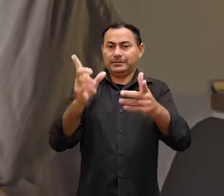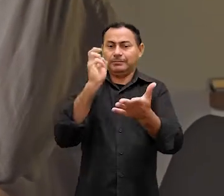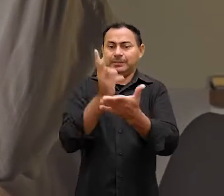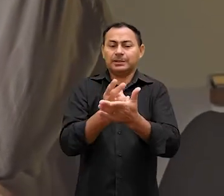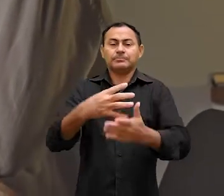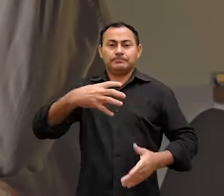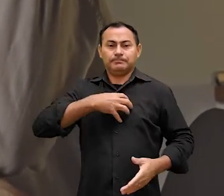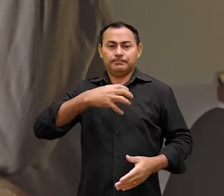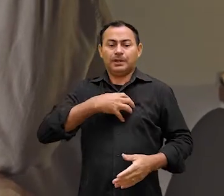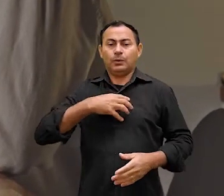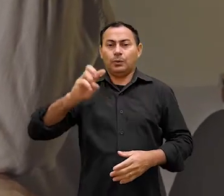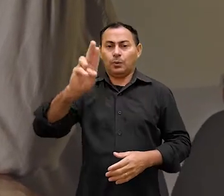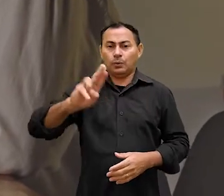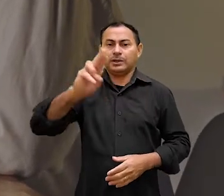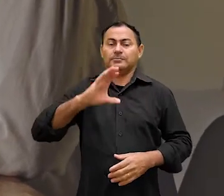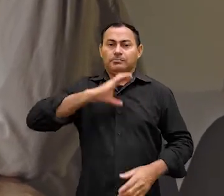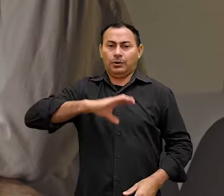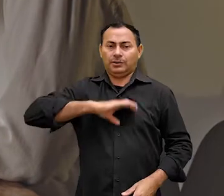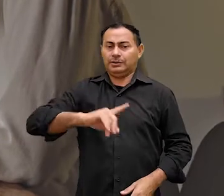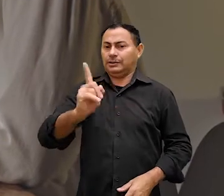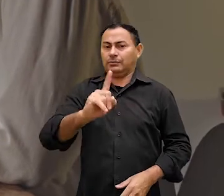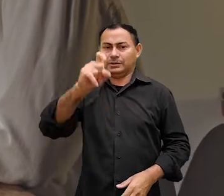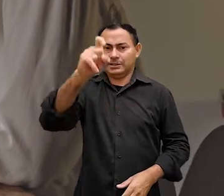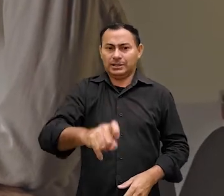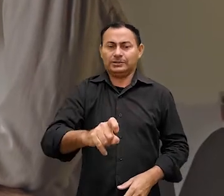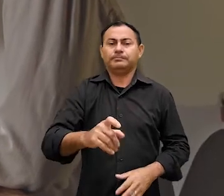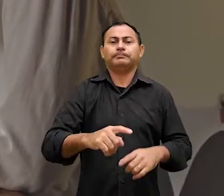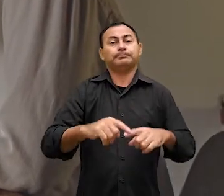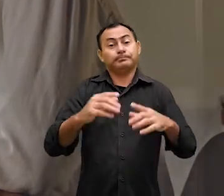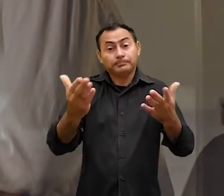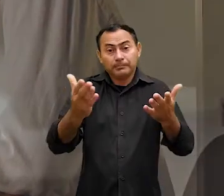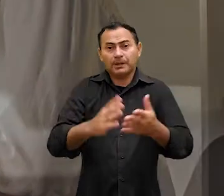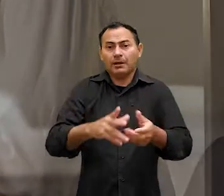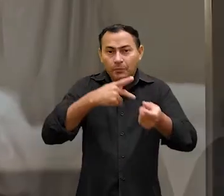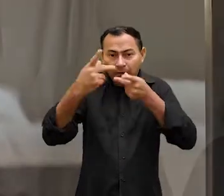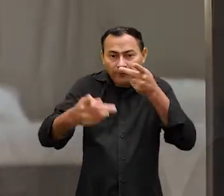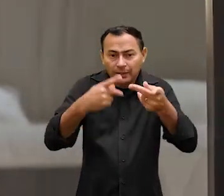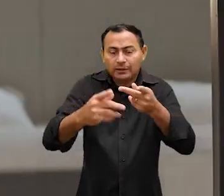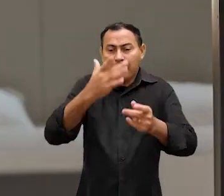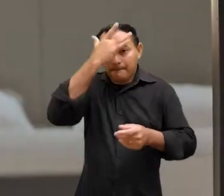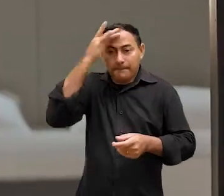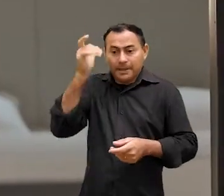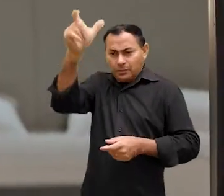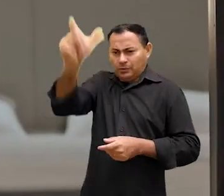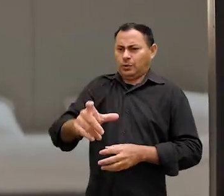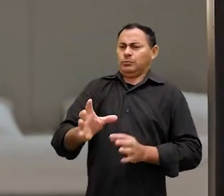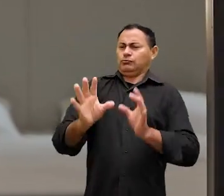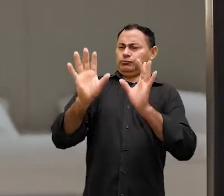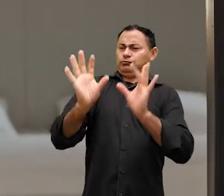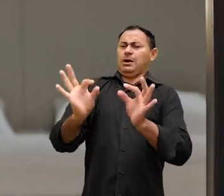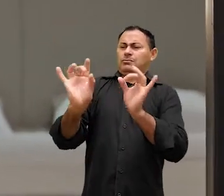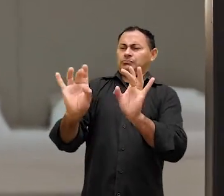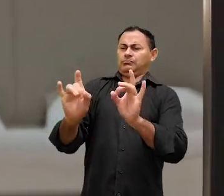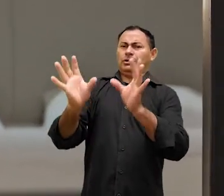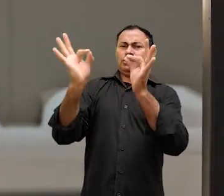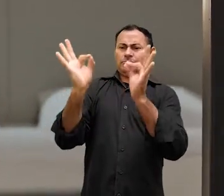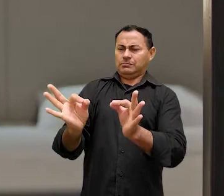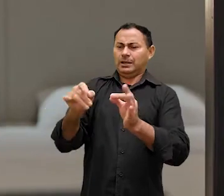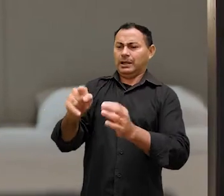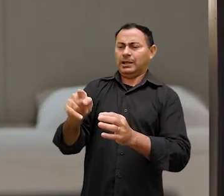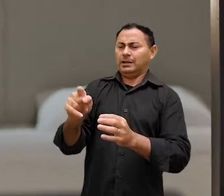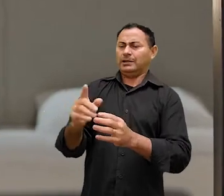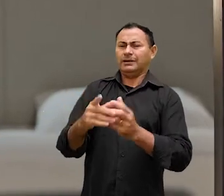o sentido usual em português não seja esse. Quando dizemos que alguém é excêntrico, geralmente queremos dizer que ele